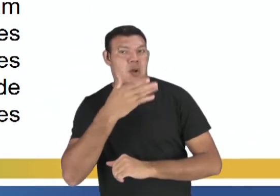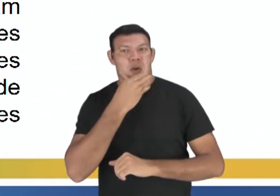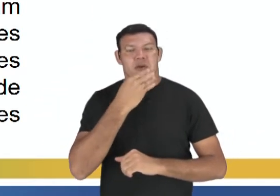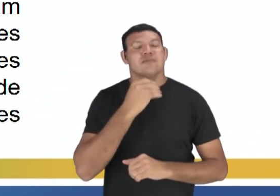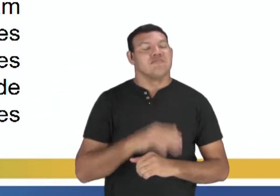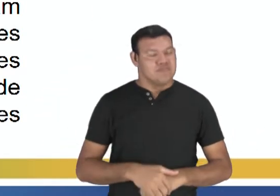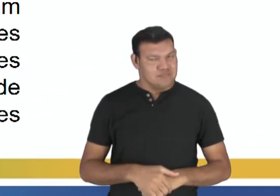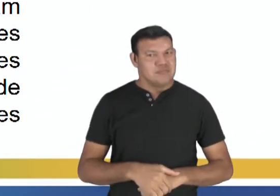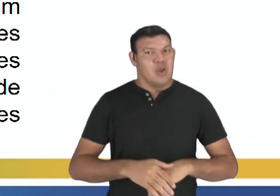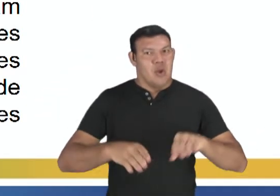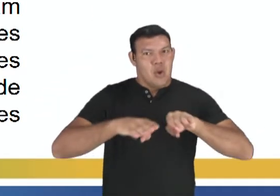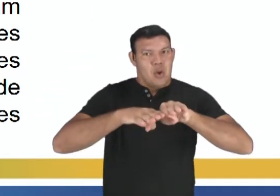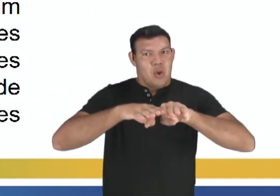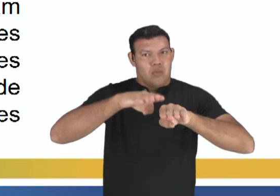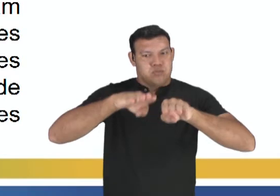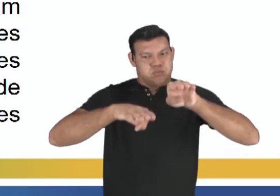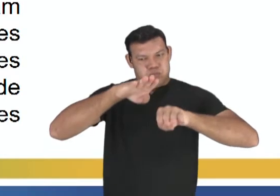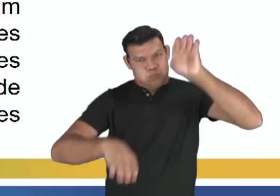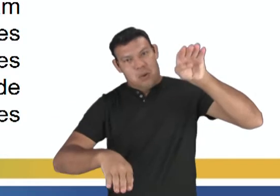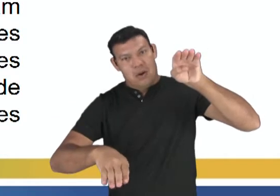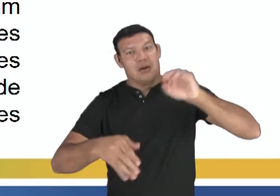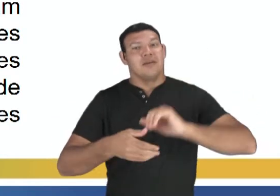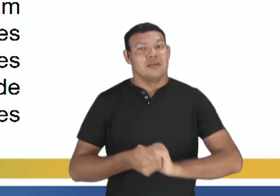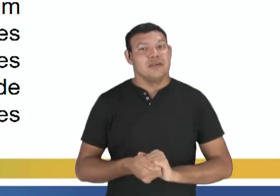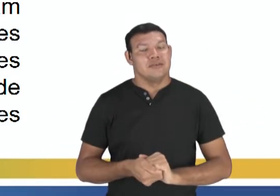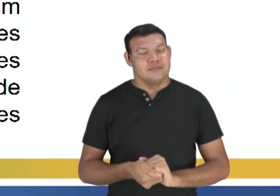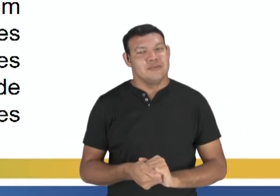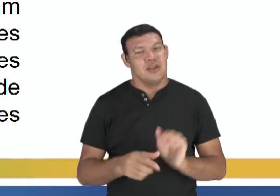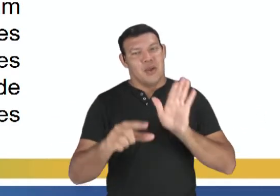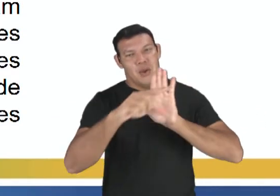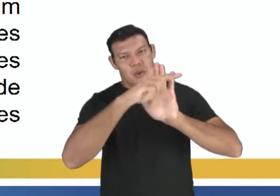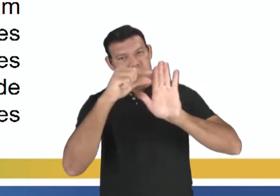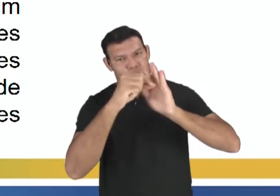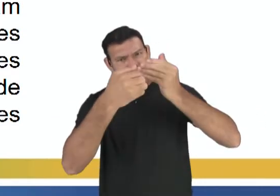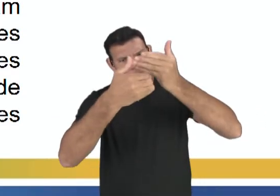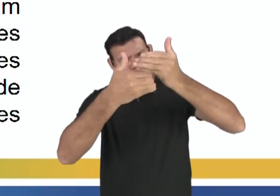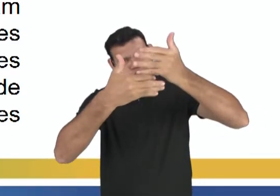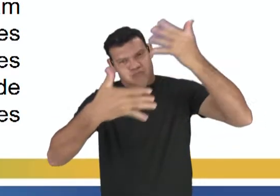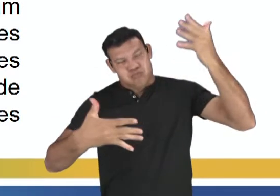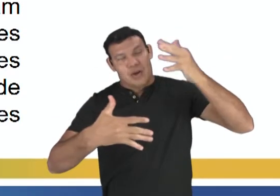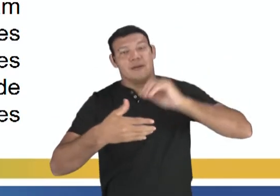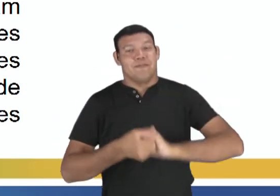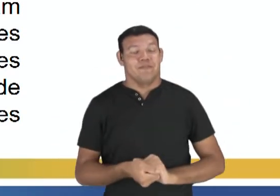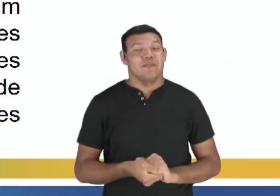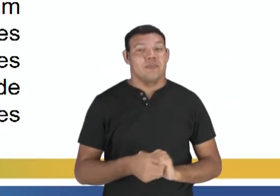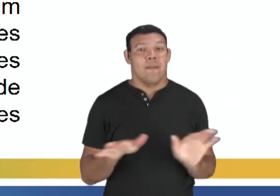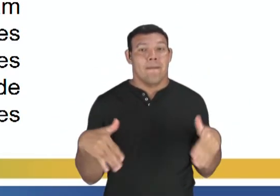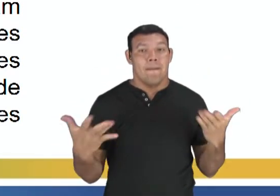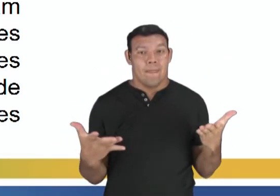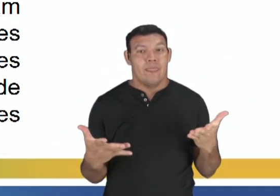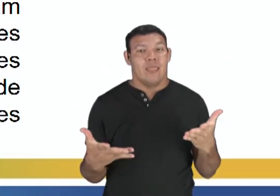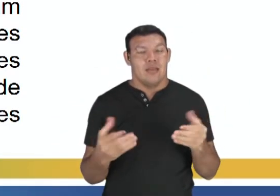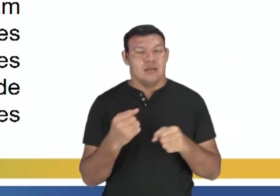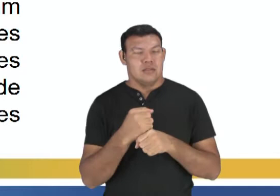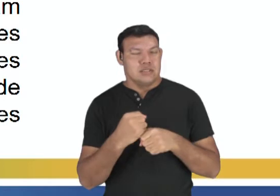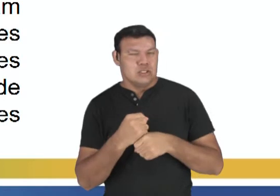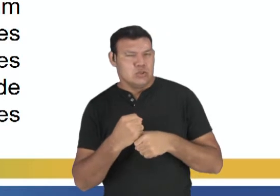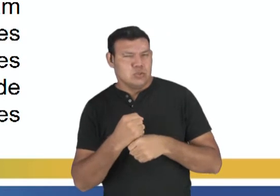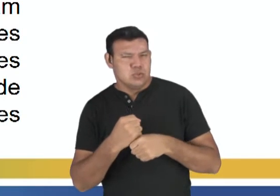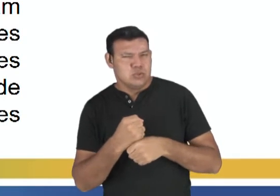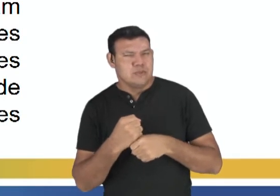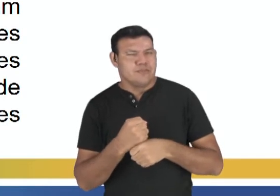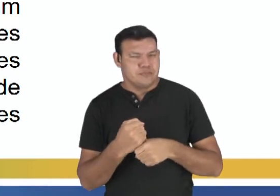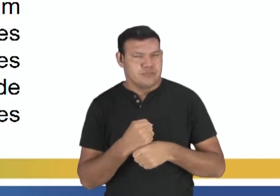é grande. Aí foi feito um corte aí, porque esse artigo é um pouco mais extenso, e aí continua. Durante muito